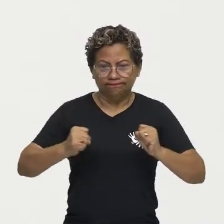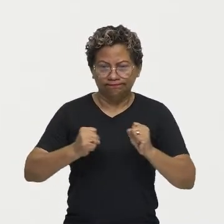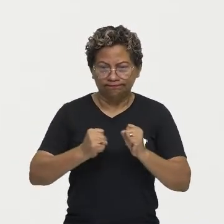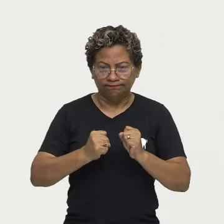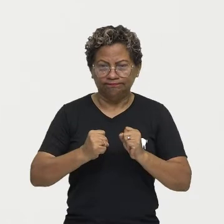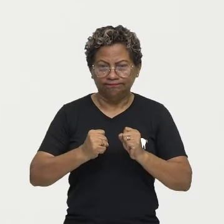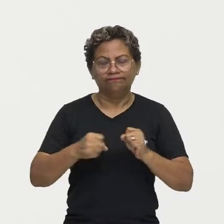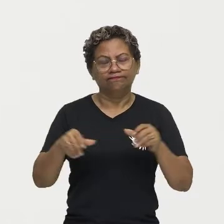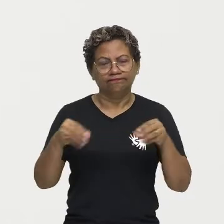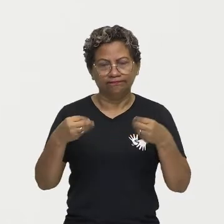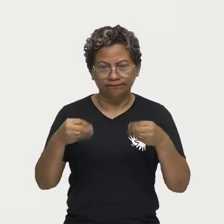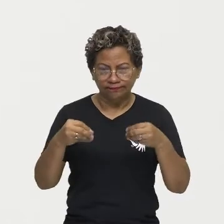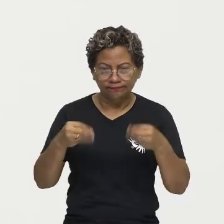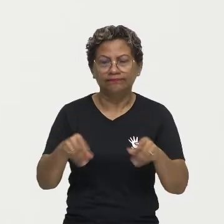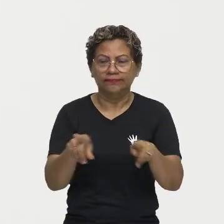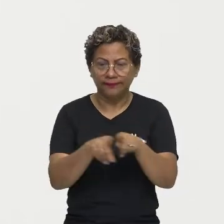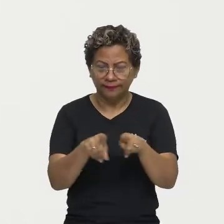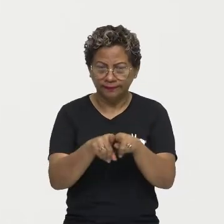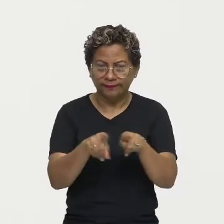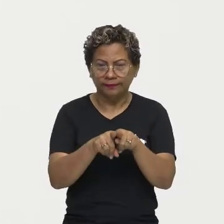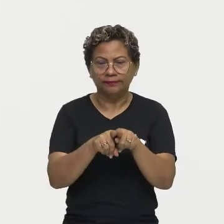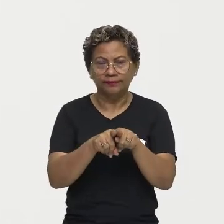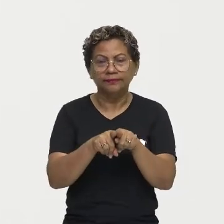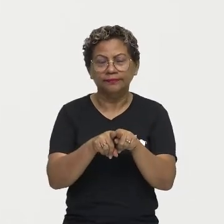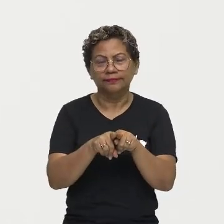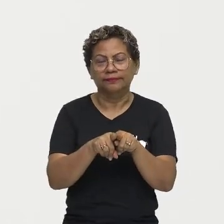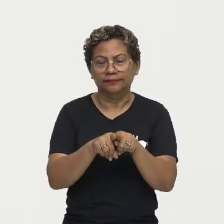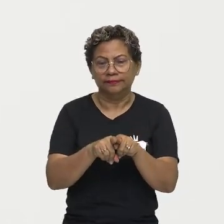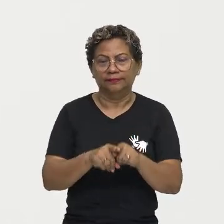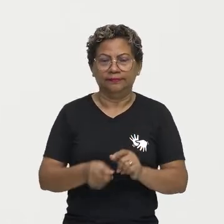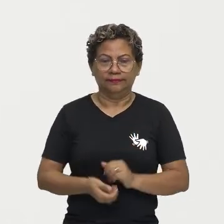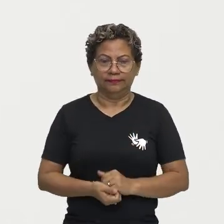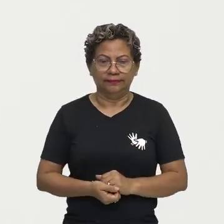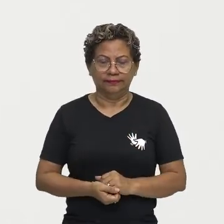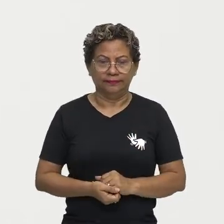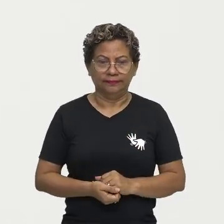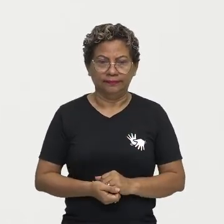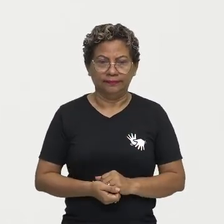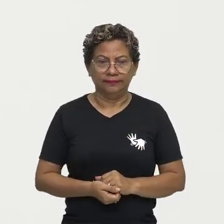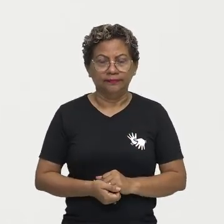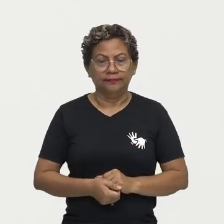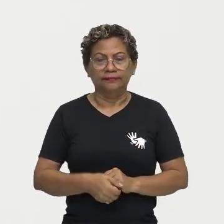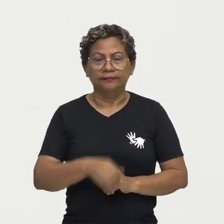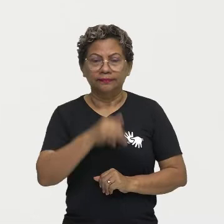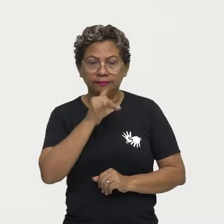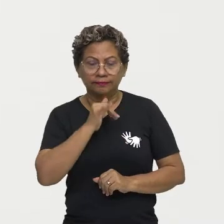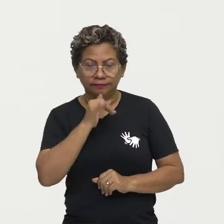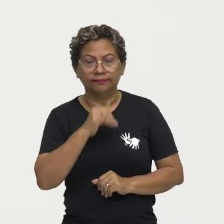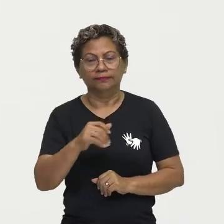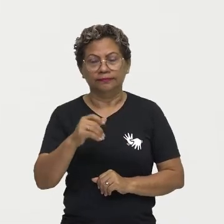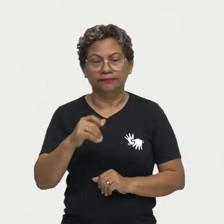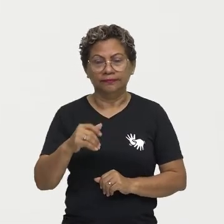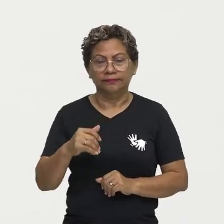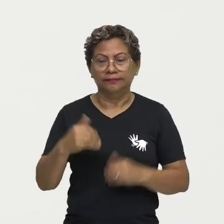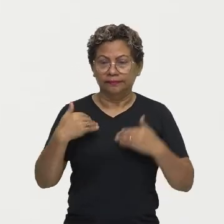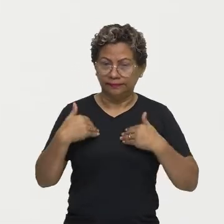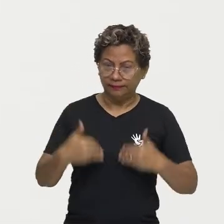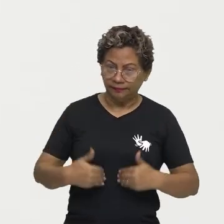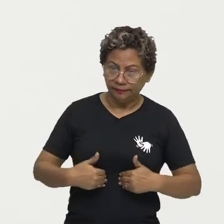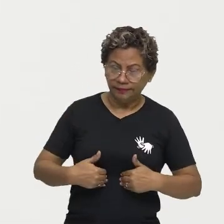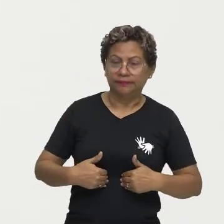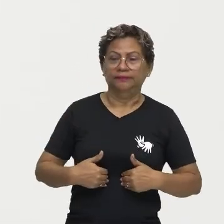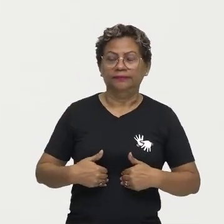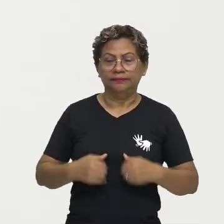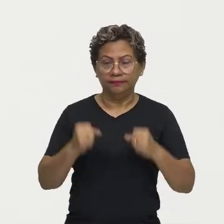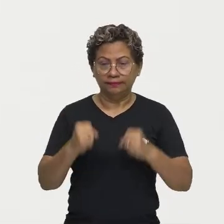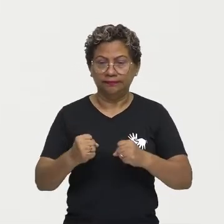elástico, por exemplo, também pode ter energia potencial elástica. Esse corpo possui a capacidade de produzir